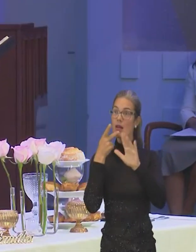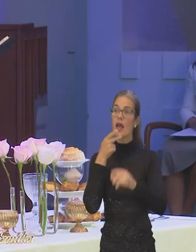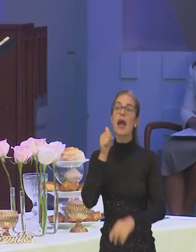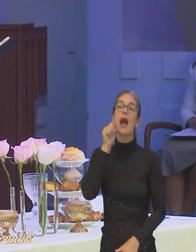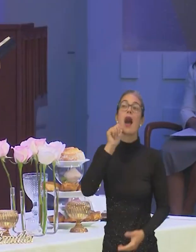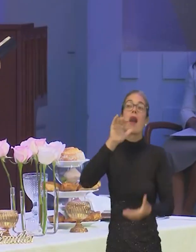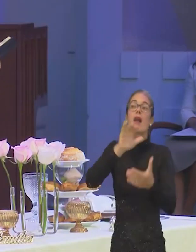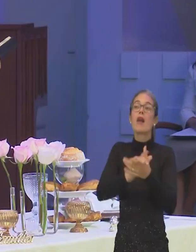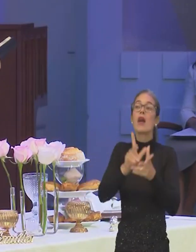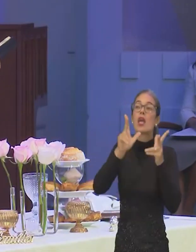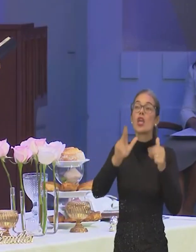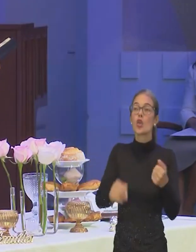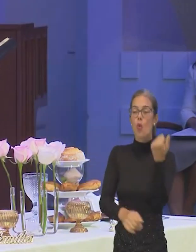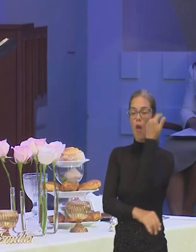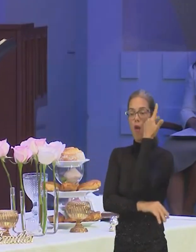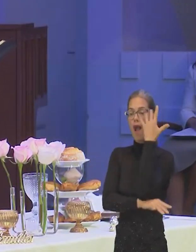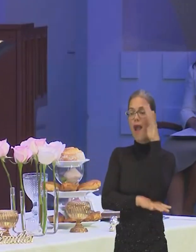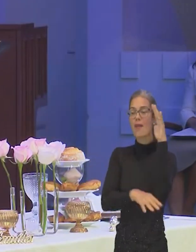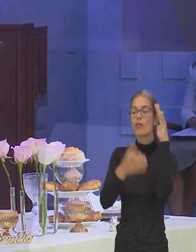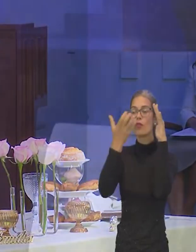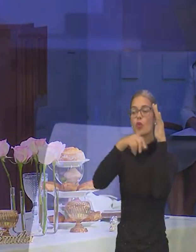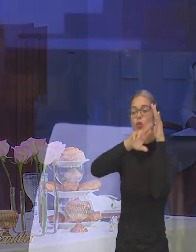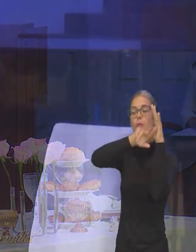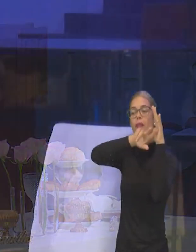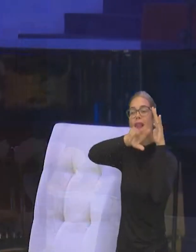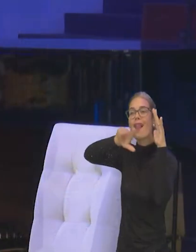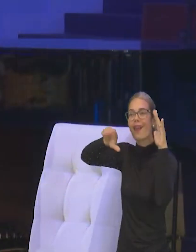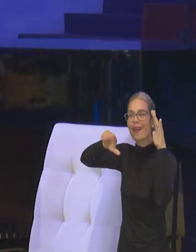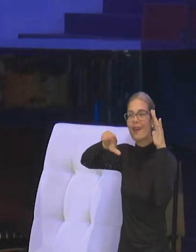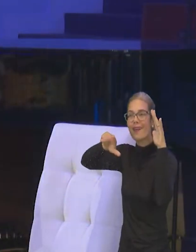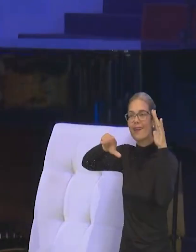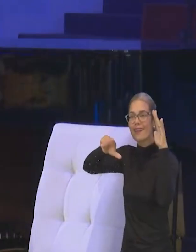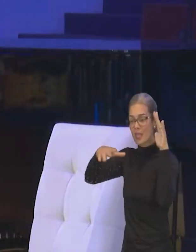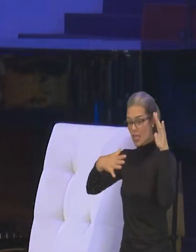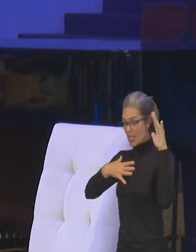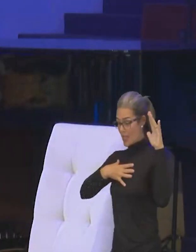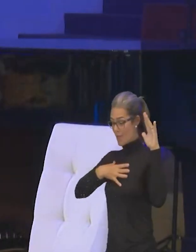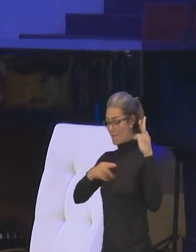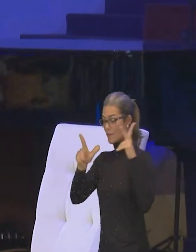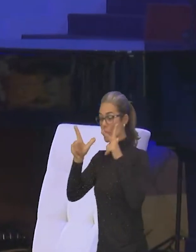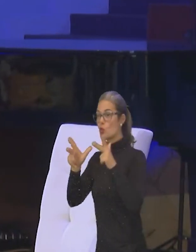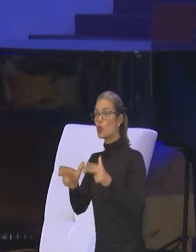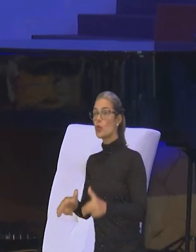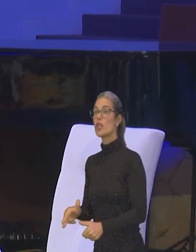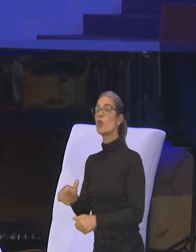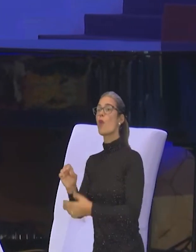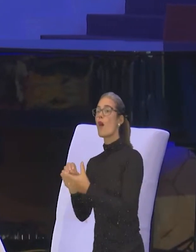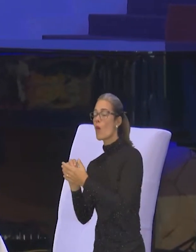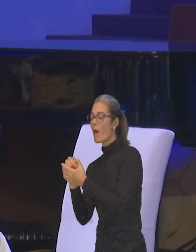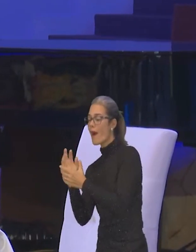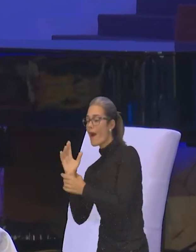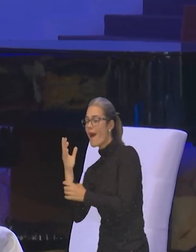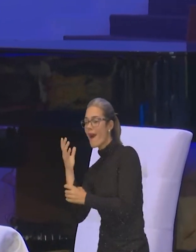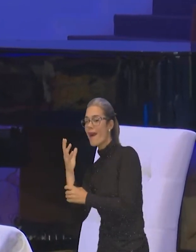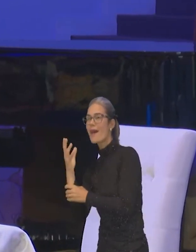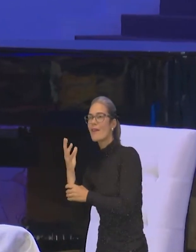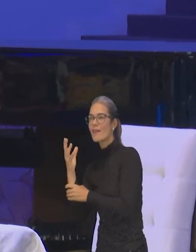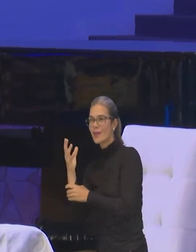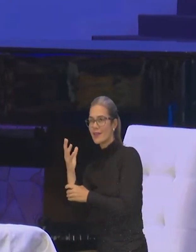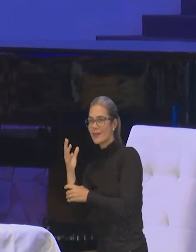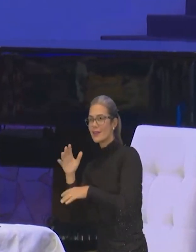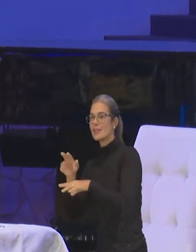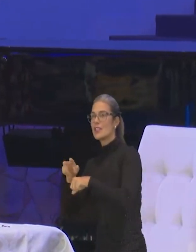uma videira frutífera e os filhos serão como brotos de oliveira, ao